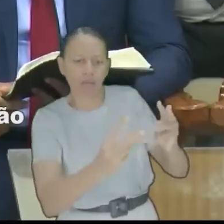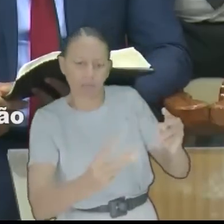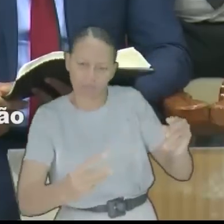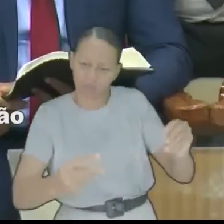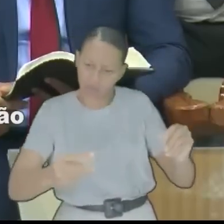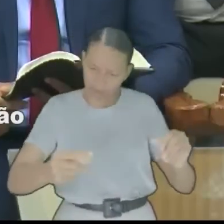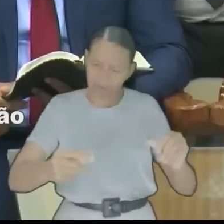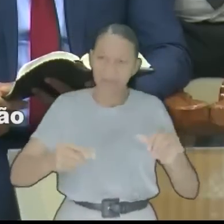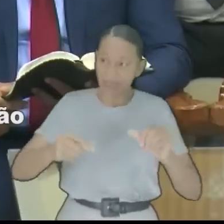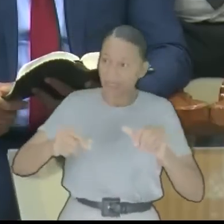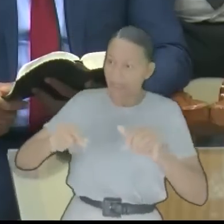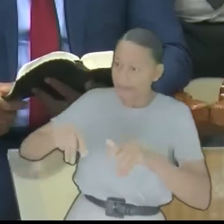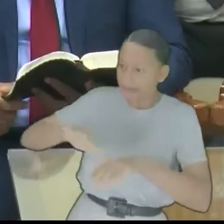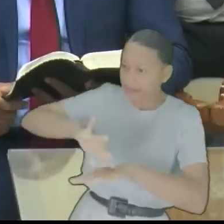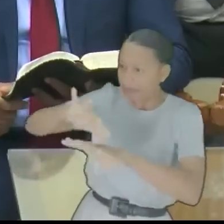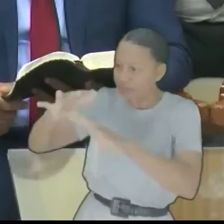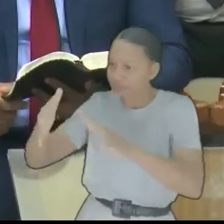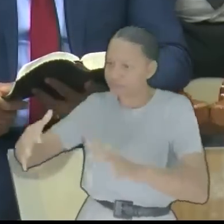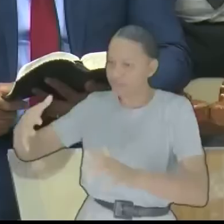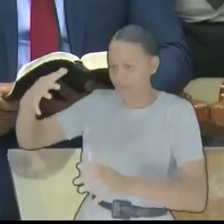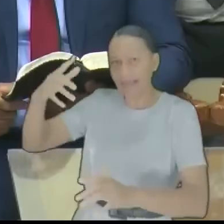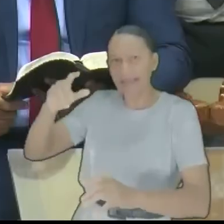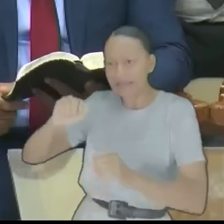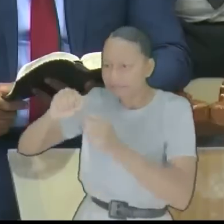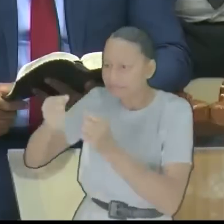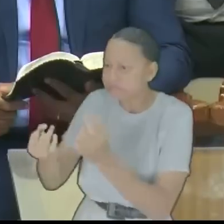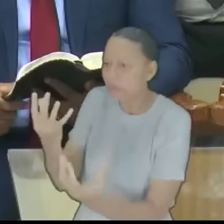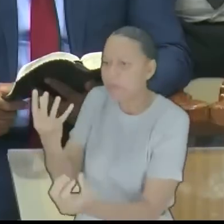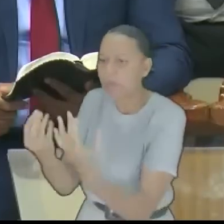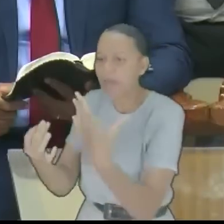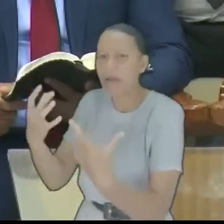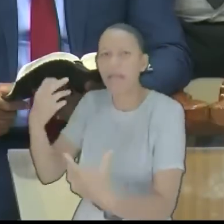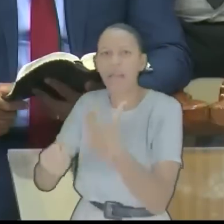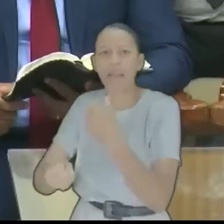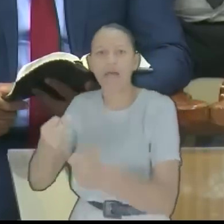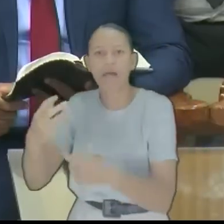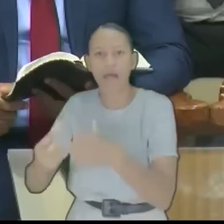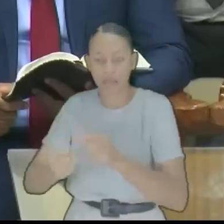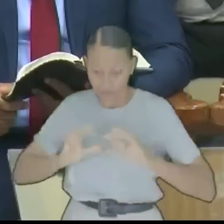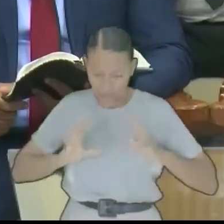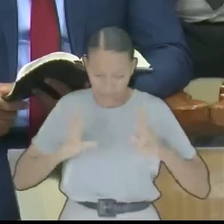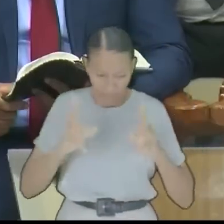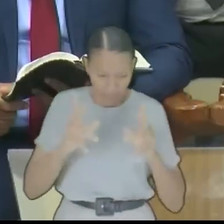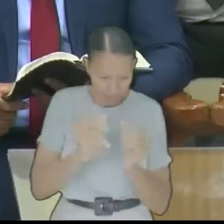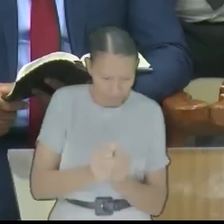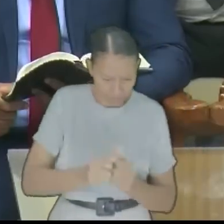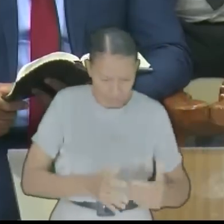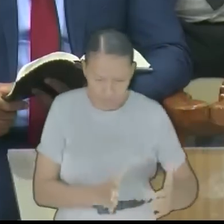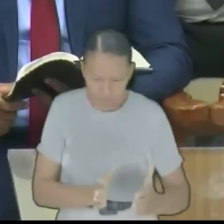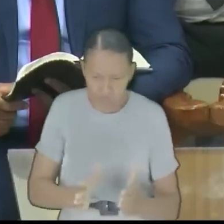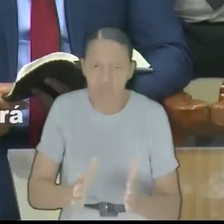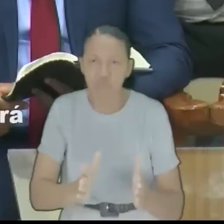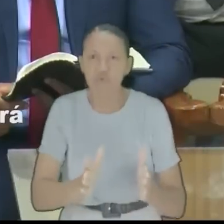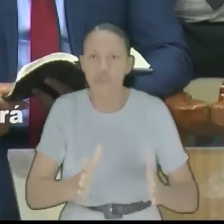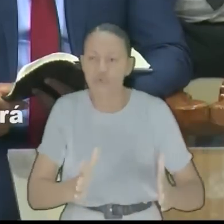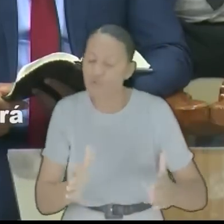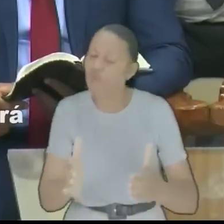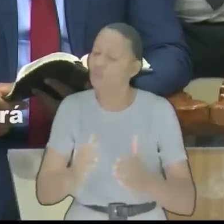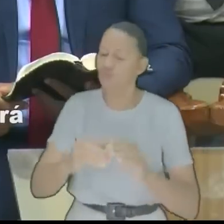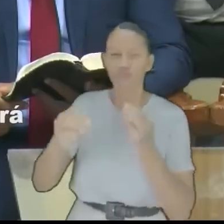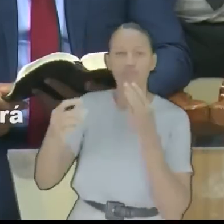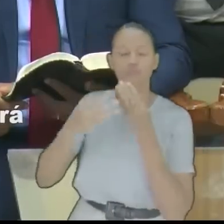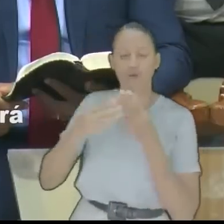outeiros manará leite, e todos os rios de Judá estarão cheios de águas,